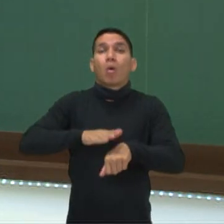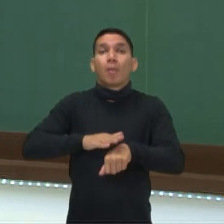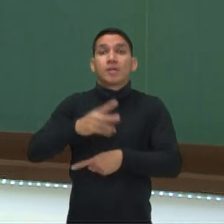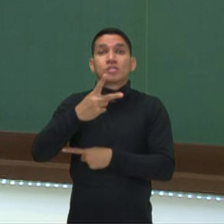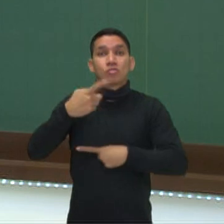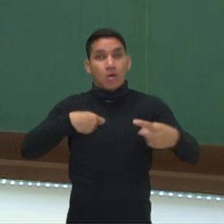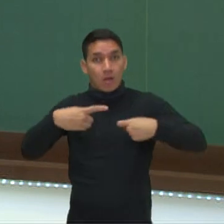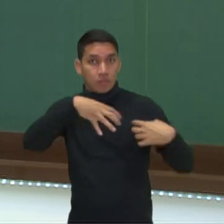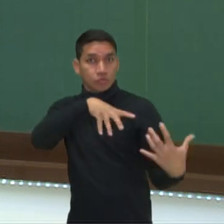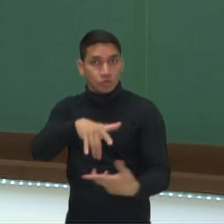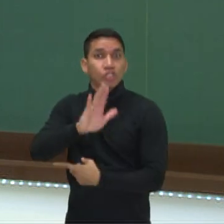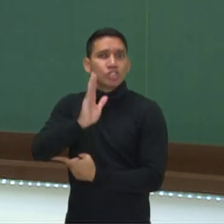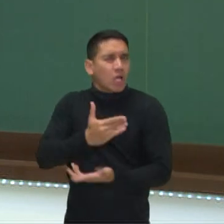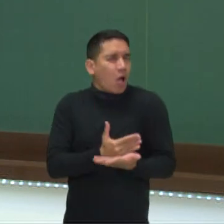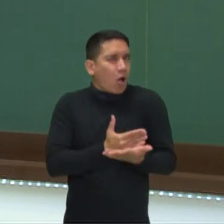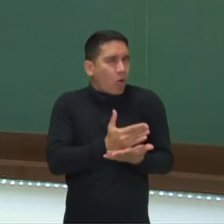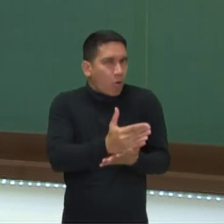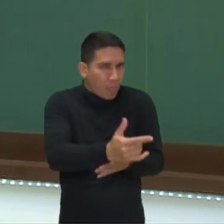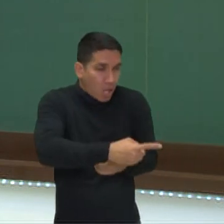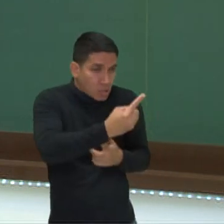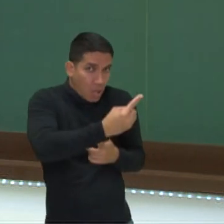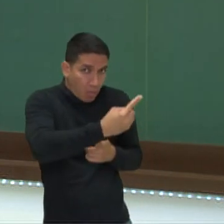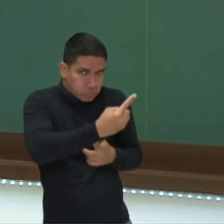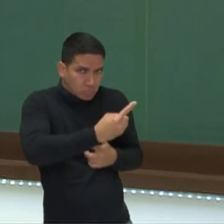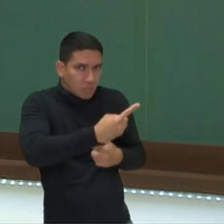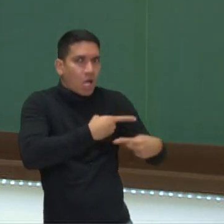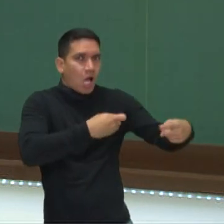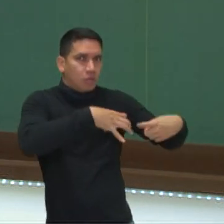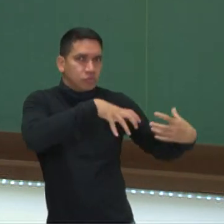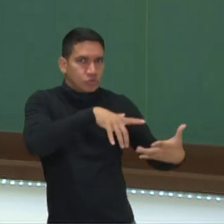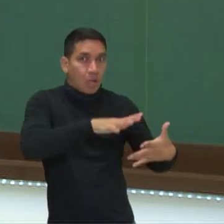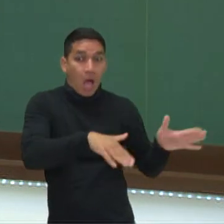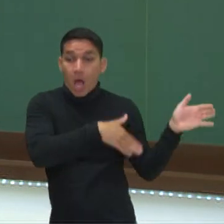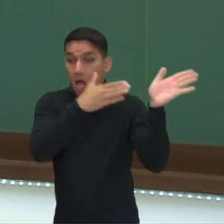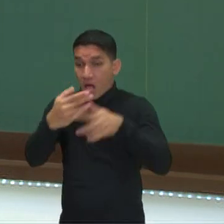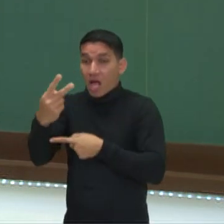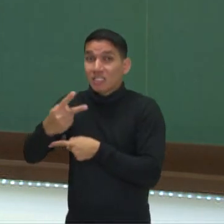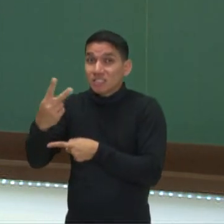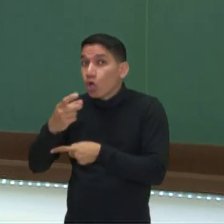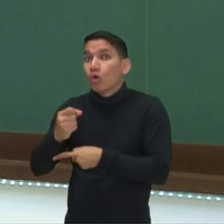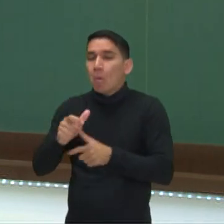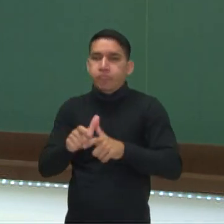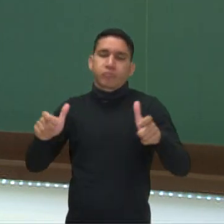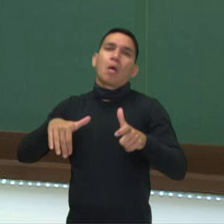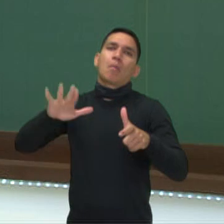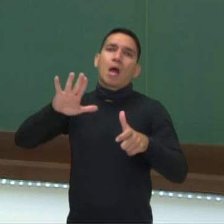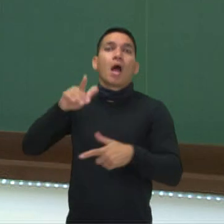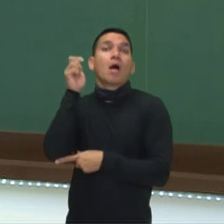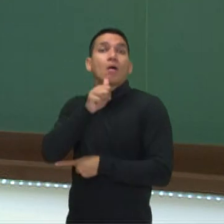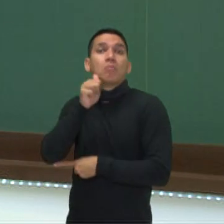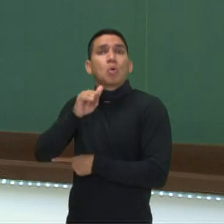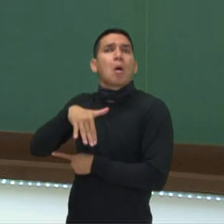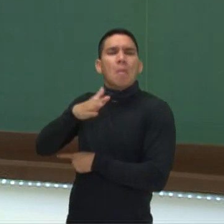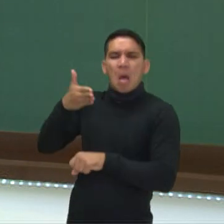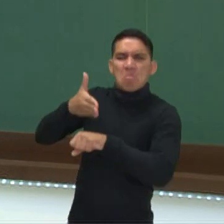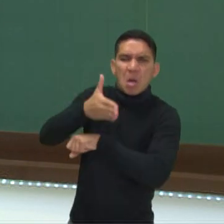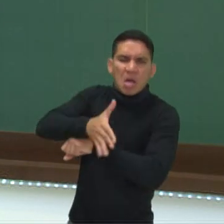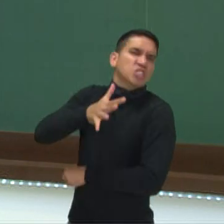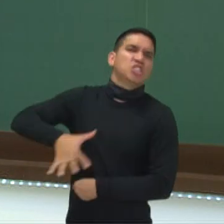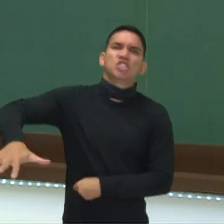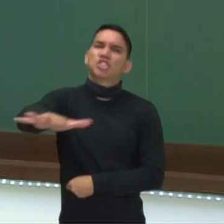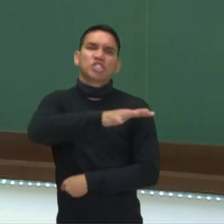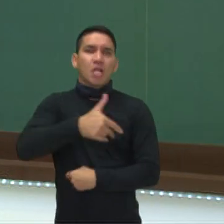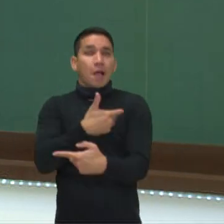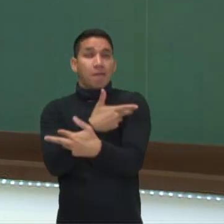Mundial. Algo que já havia começado na Primeira Guerra Mundial se tornou maior na Segunda. As mulheres participaram, em geral,